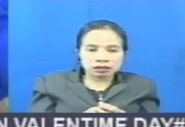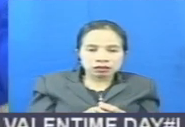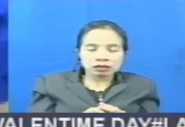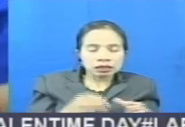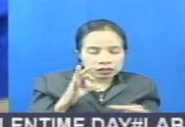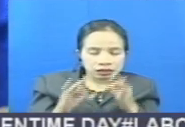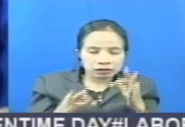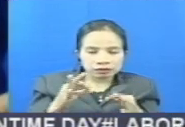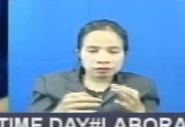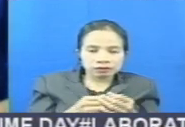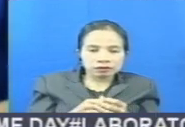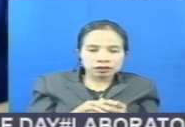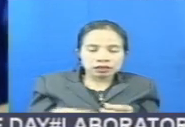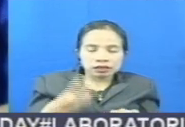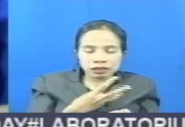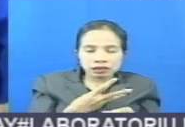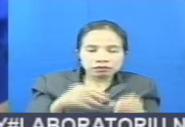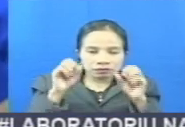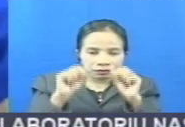pode não é, e também ele